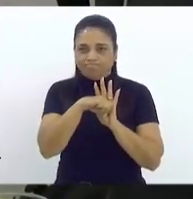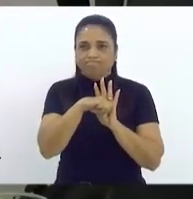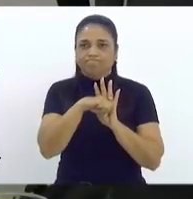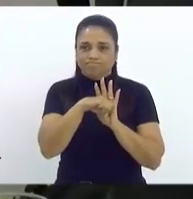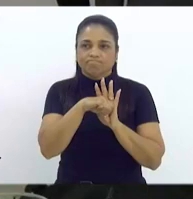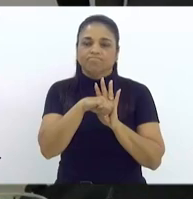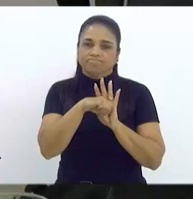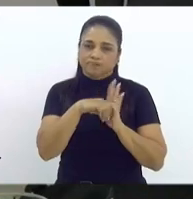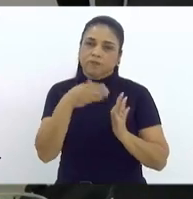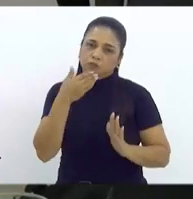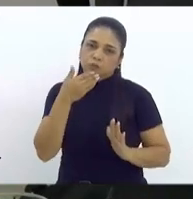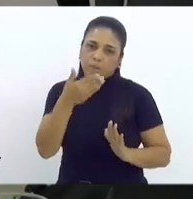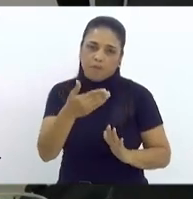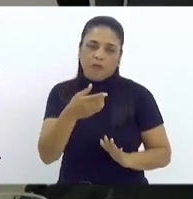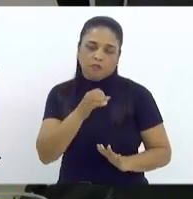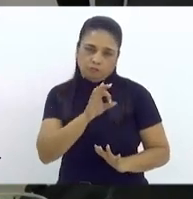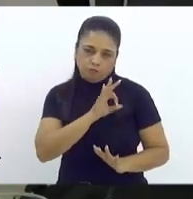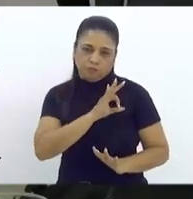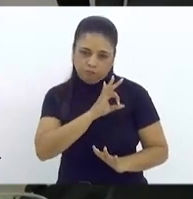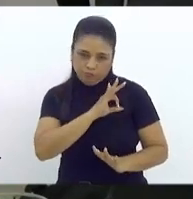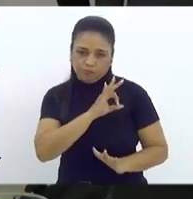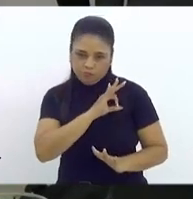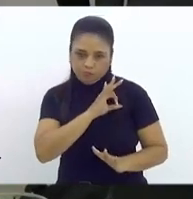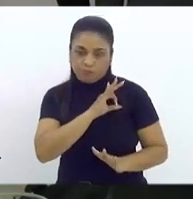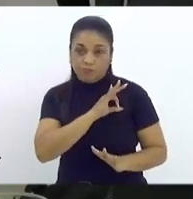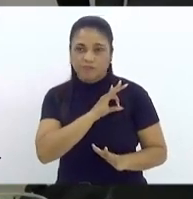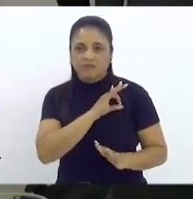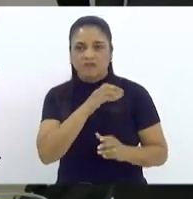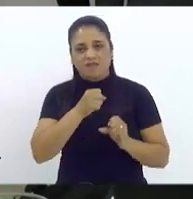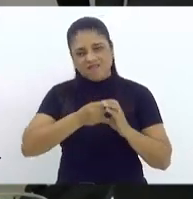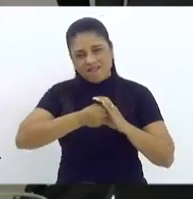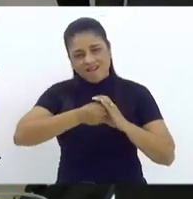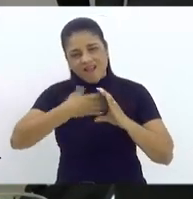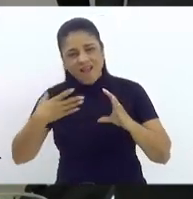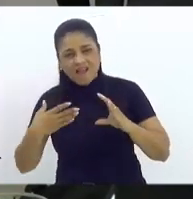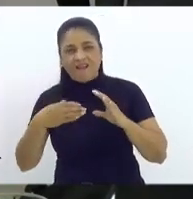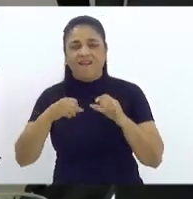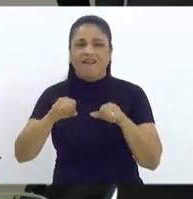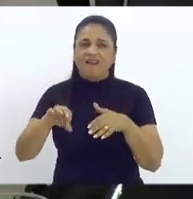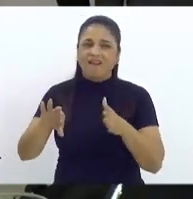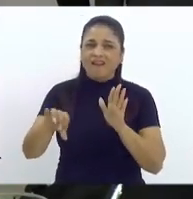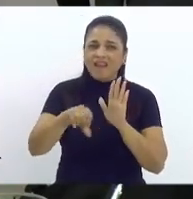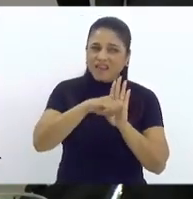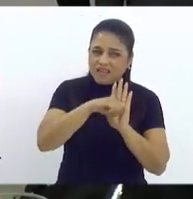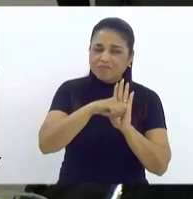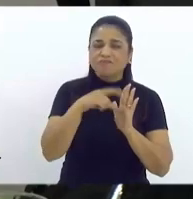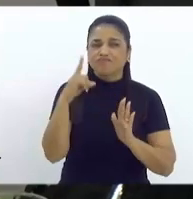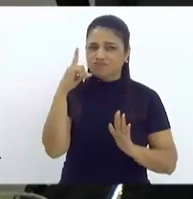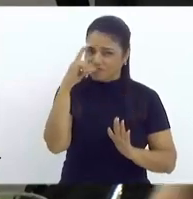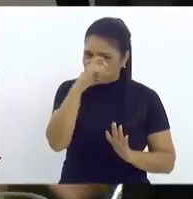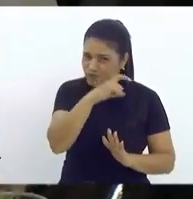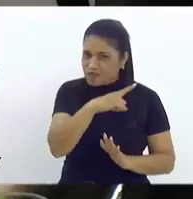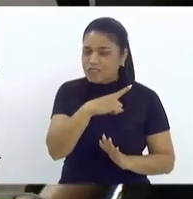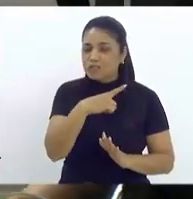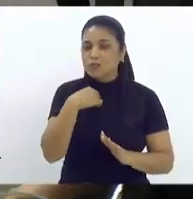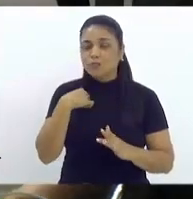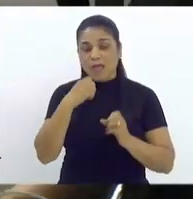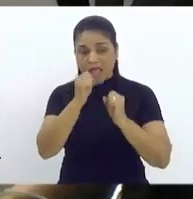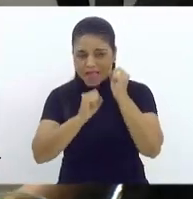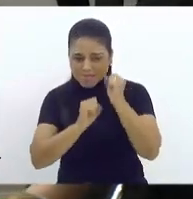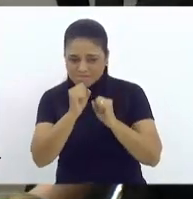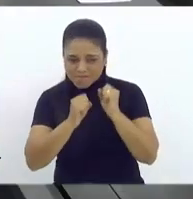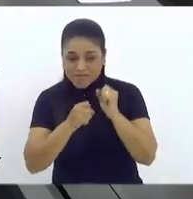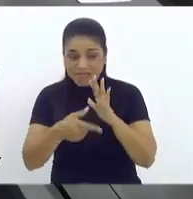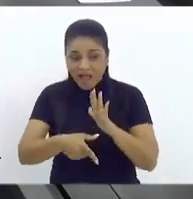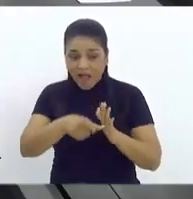aí a gente notifica a polícia. Mas a caracterização de um crime é muito difícil de ocorrer, porque a empresa ela consegue